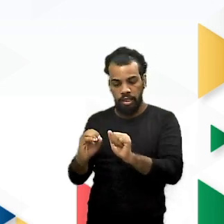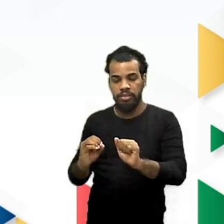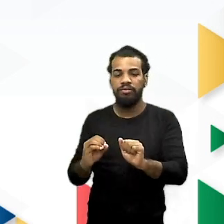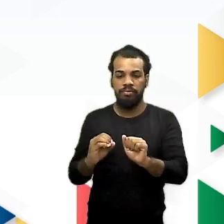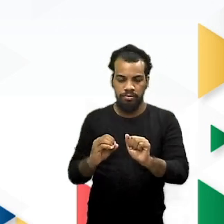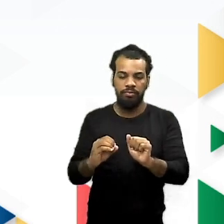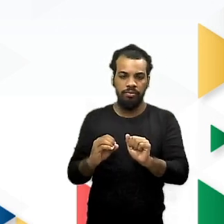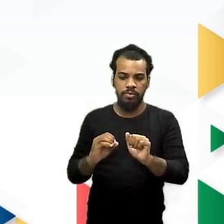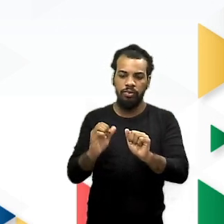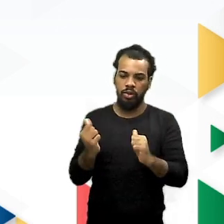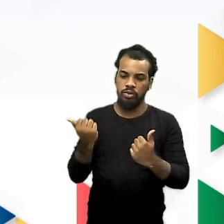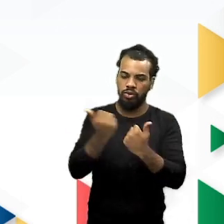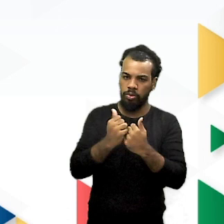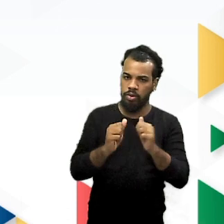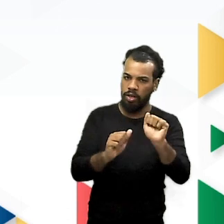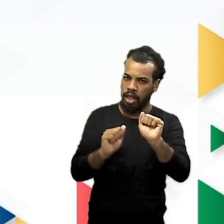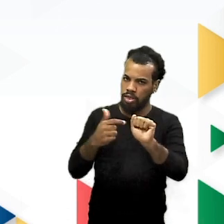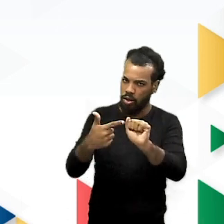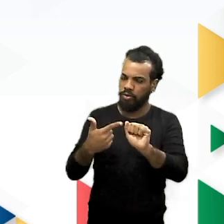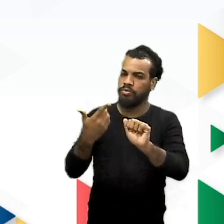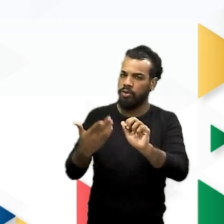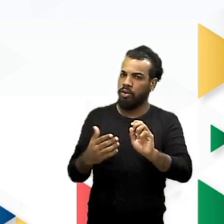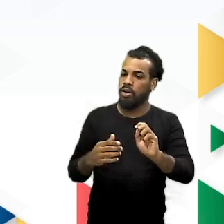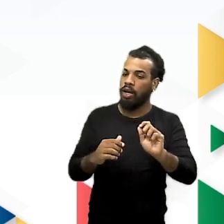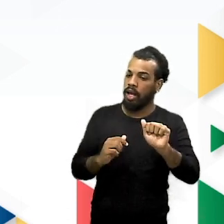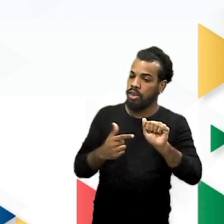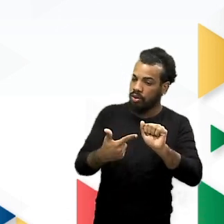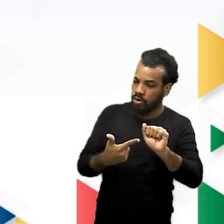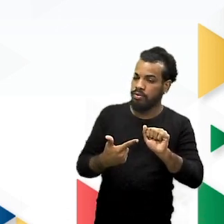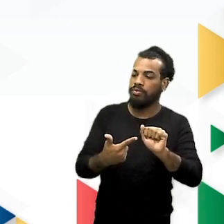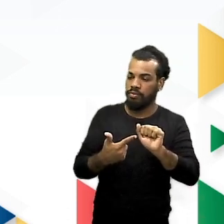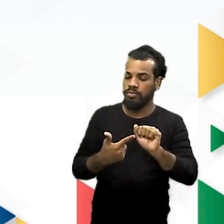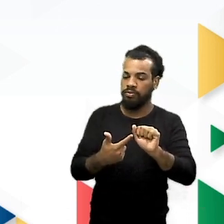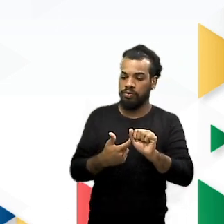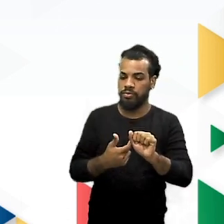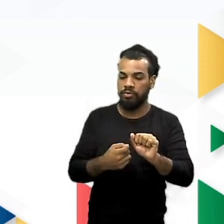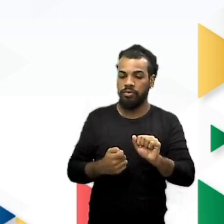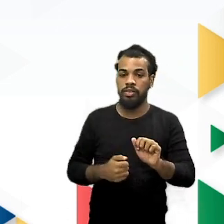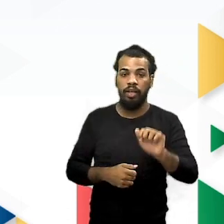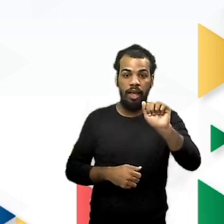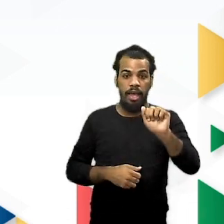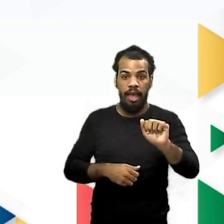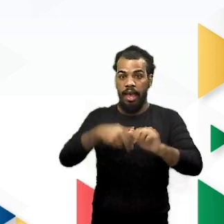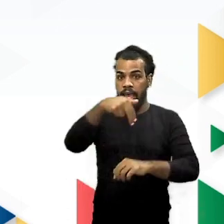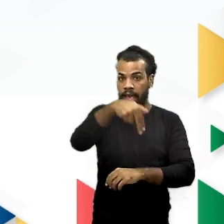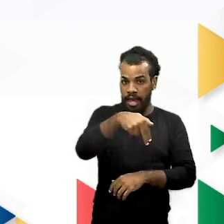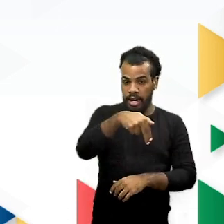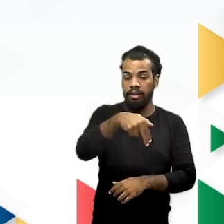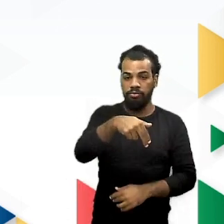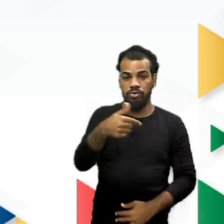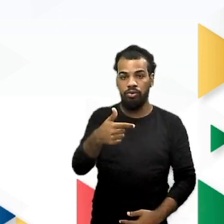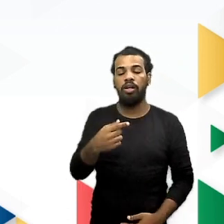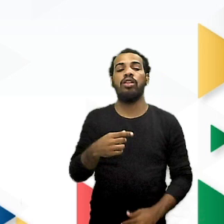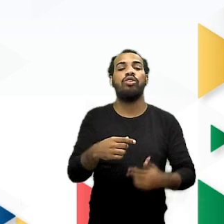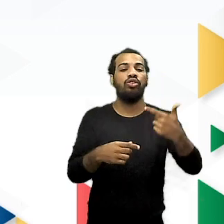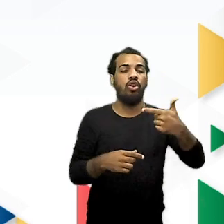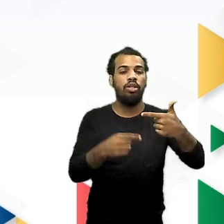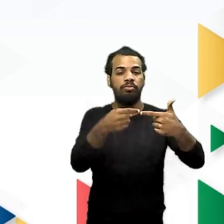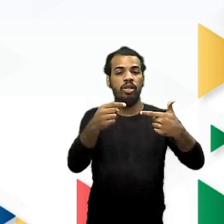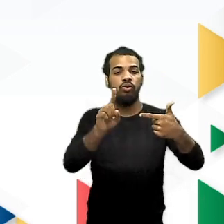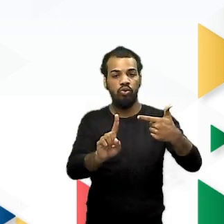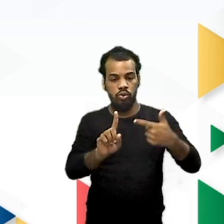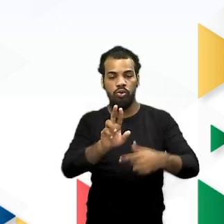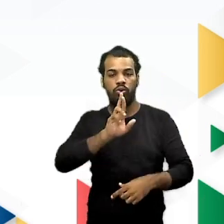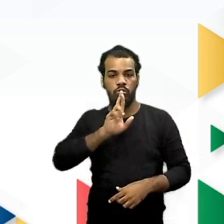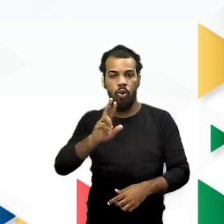tenho que começar com A2, tá? Então, A2 é N valendo 2. Então, 2 menos 1 dá 1